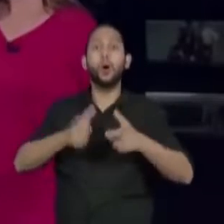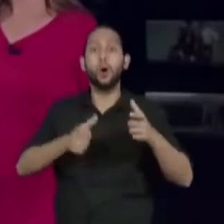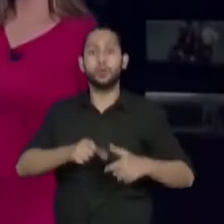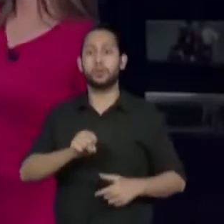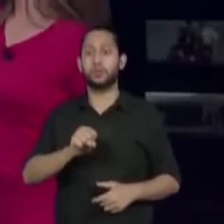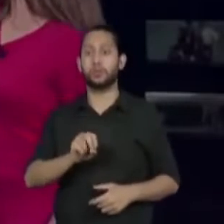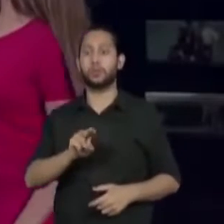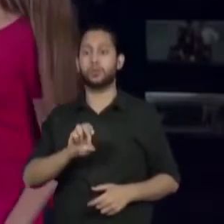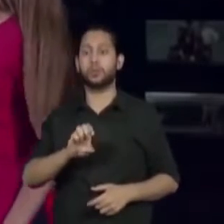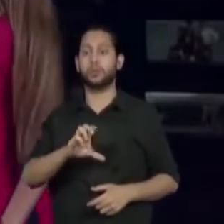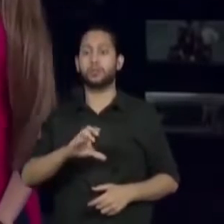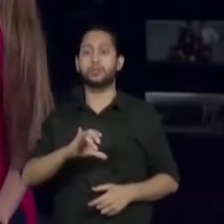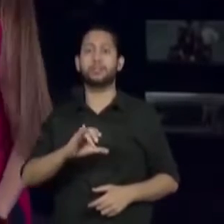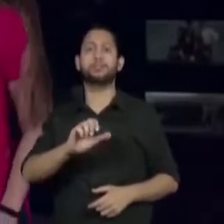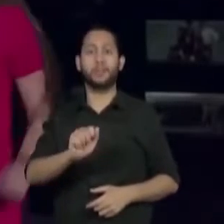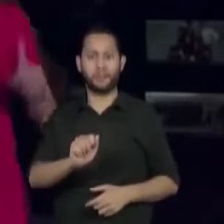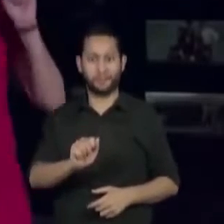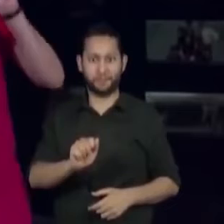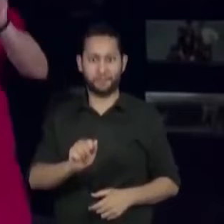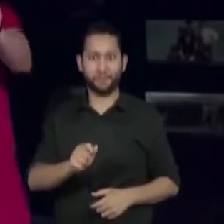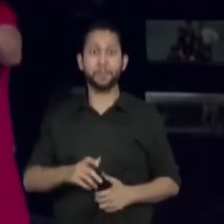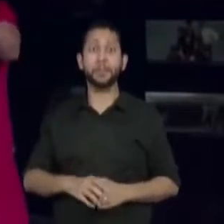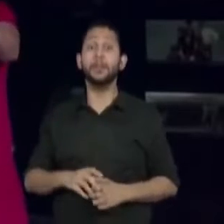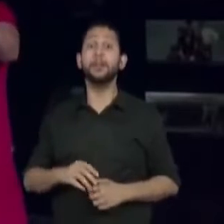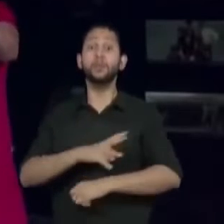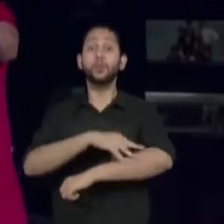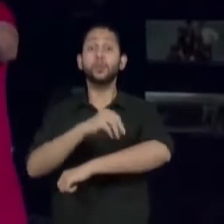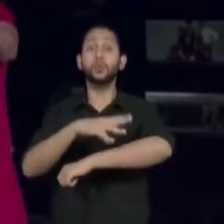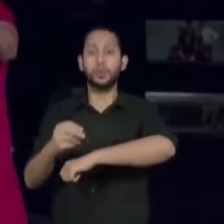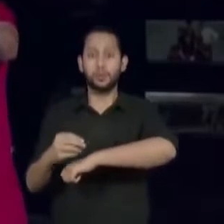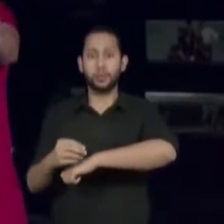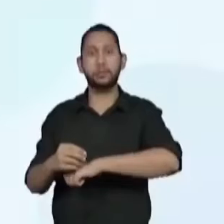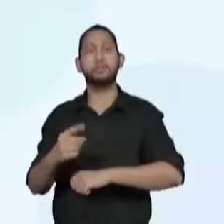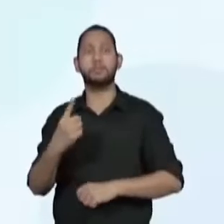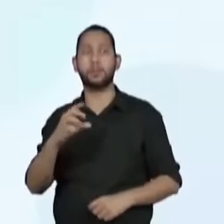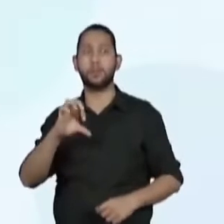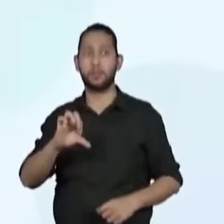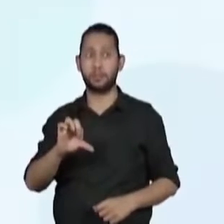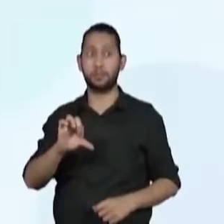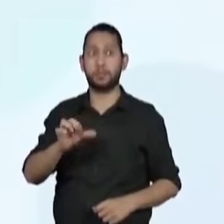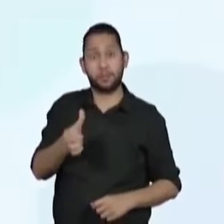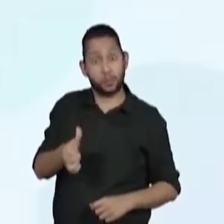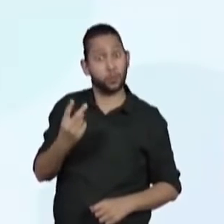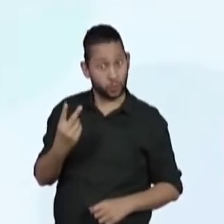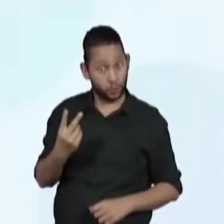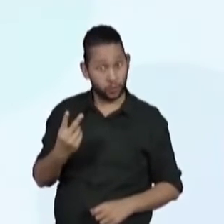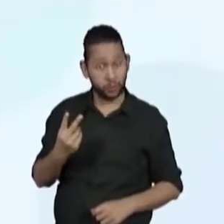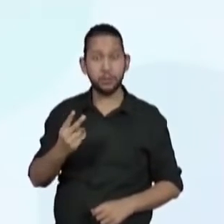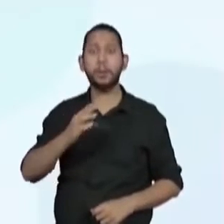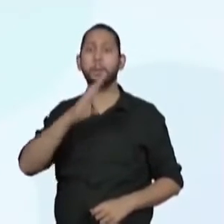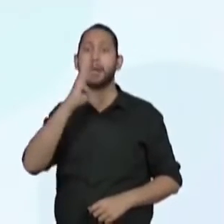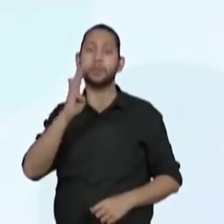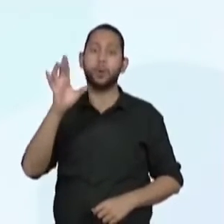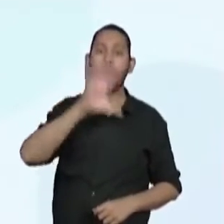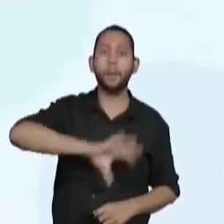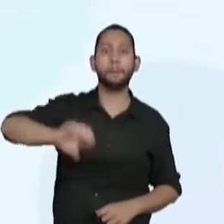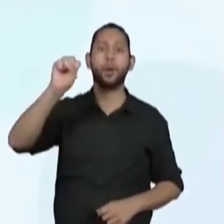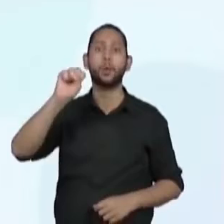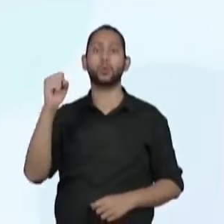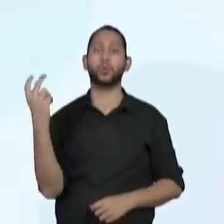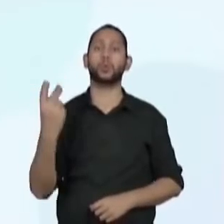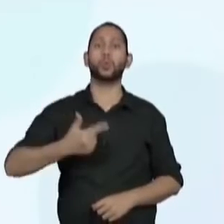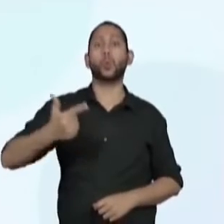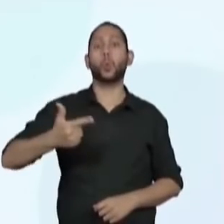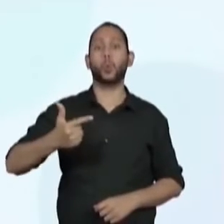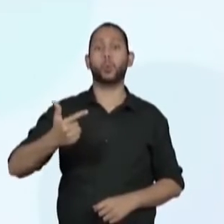Isso, depois em 1962, o Brasil conquistou seu segundo título, onde a sede foi o Chile.